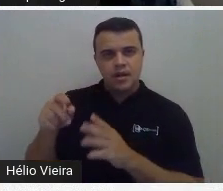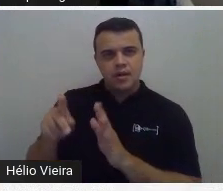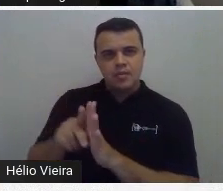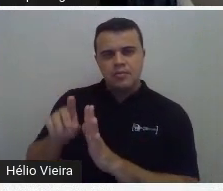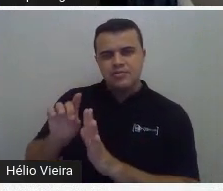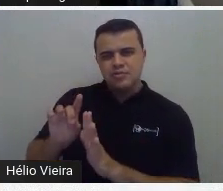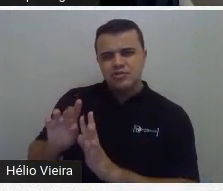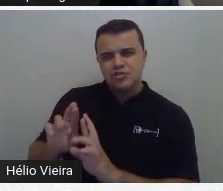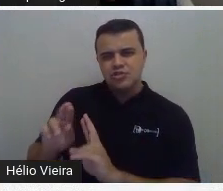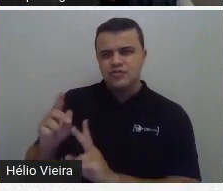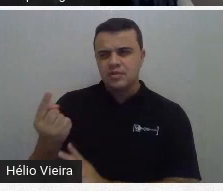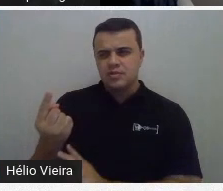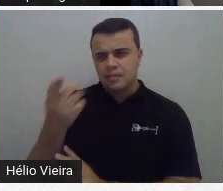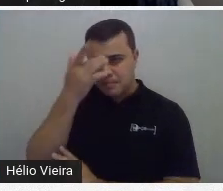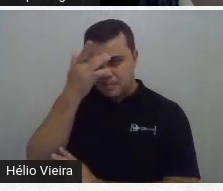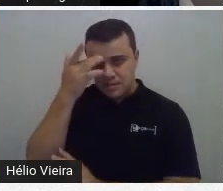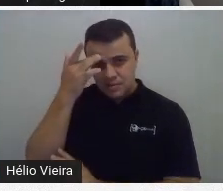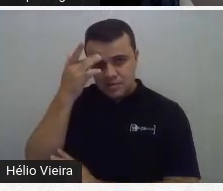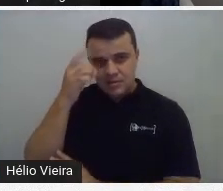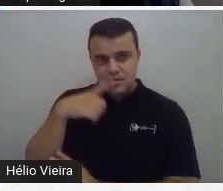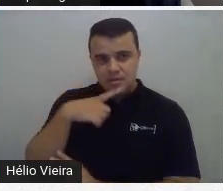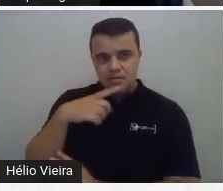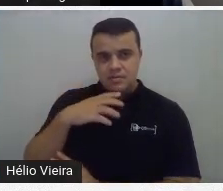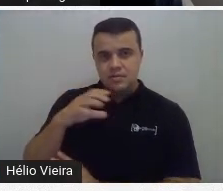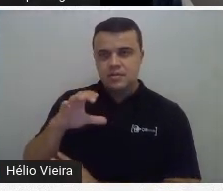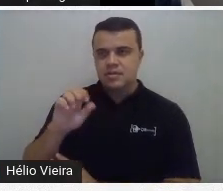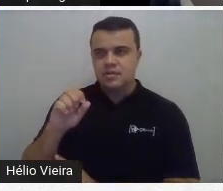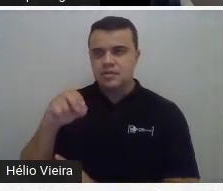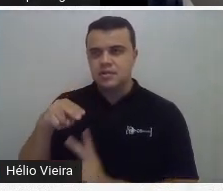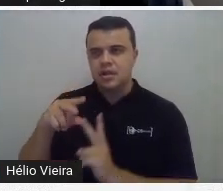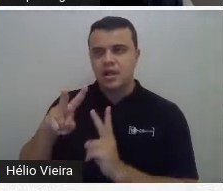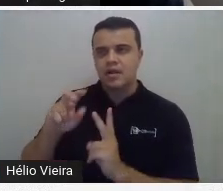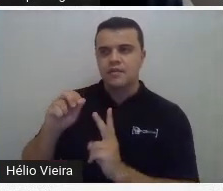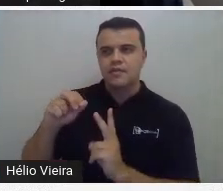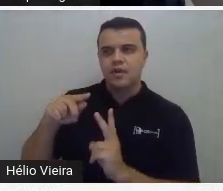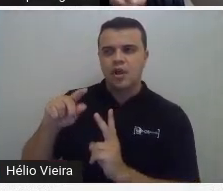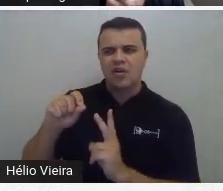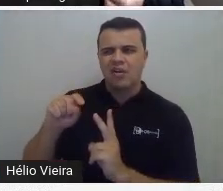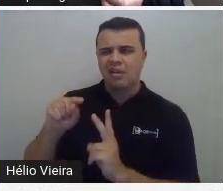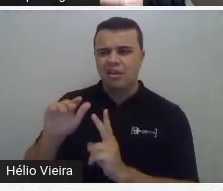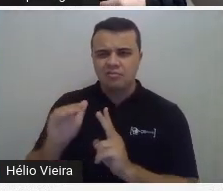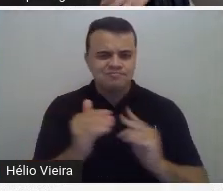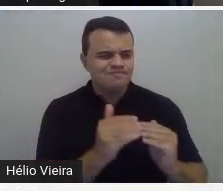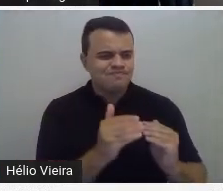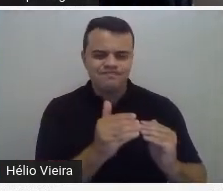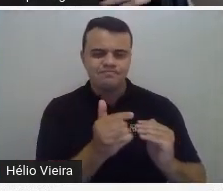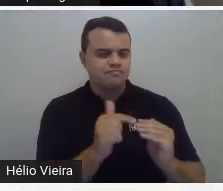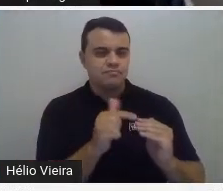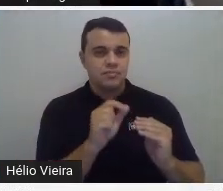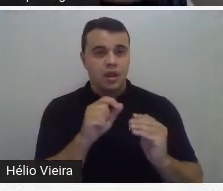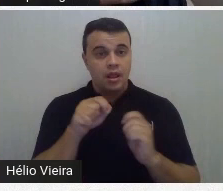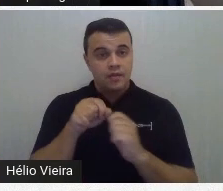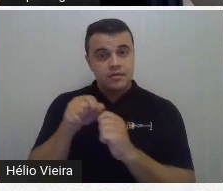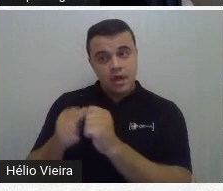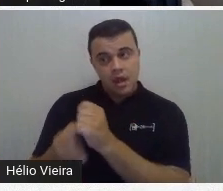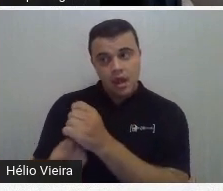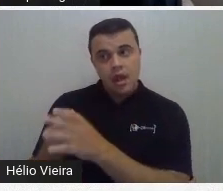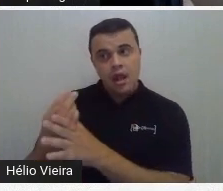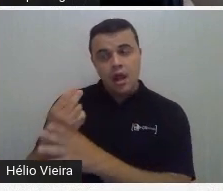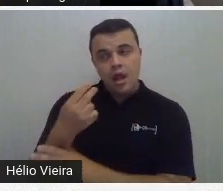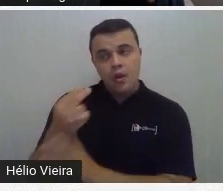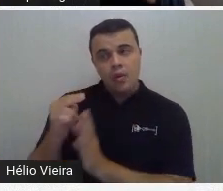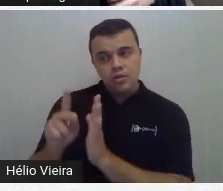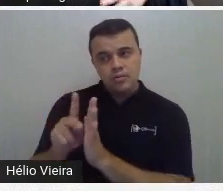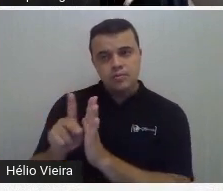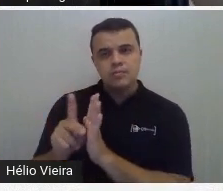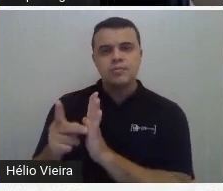únicas. Então, aqueles pintores como Cézanne, Van Gogh, que não se encaixam em lugar algum, começam a criar uma linguagem